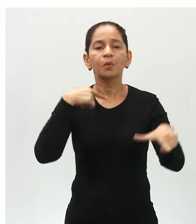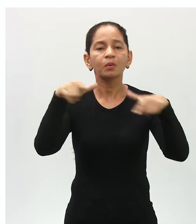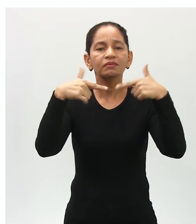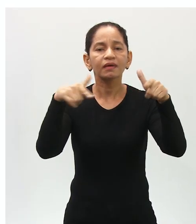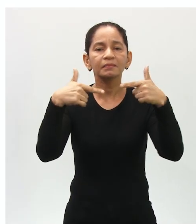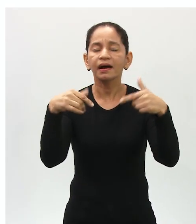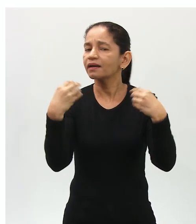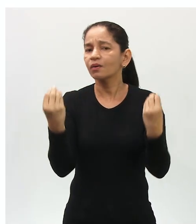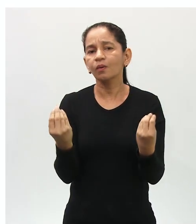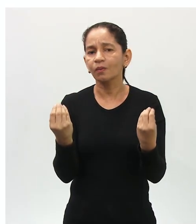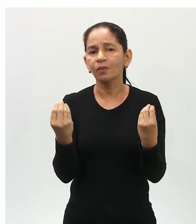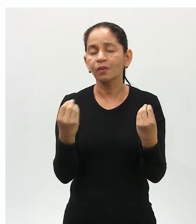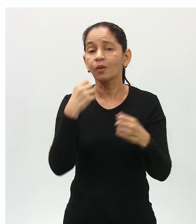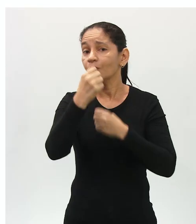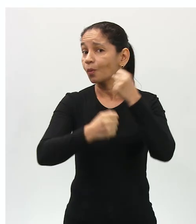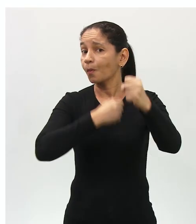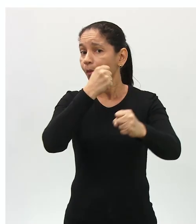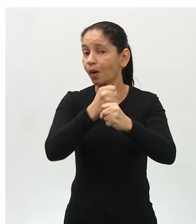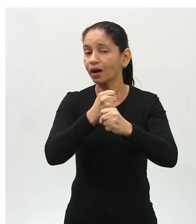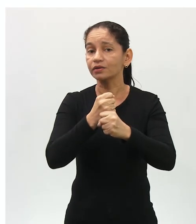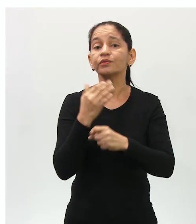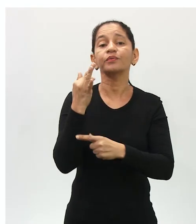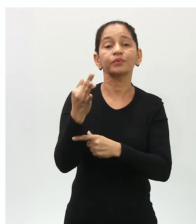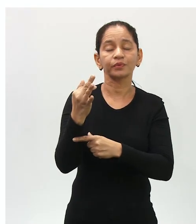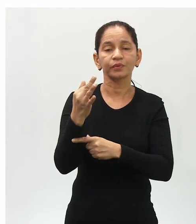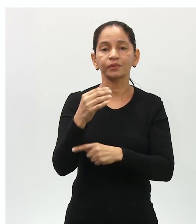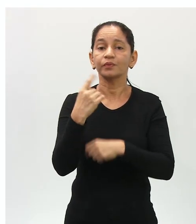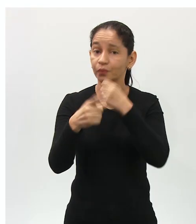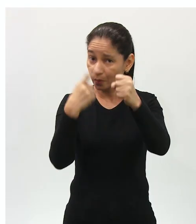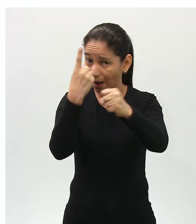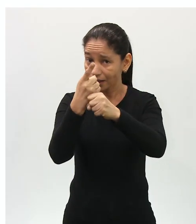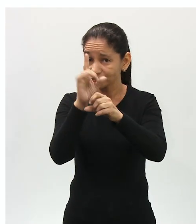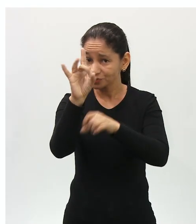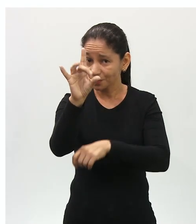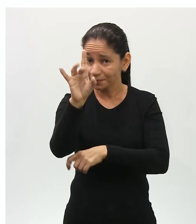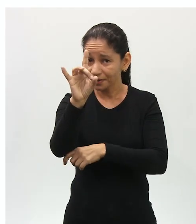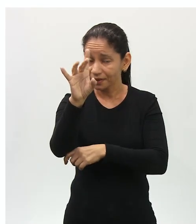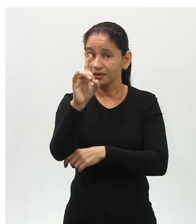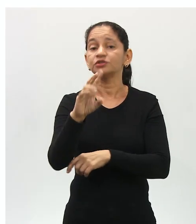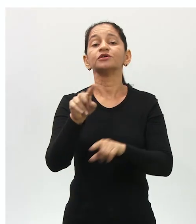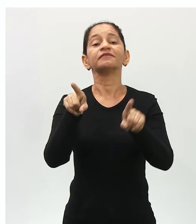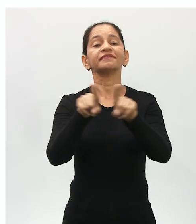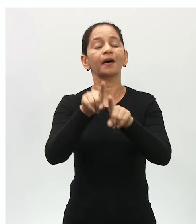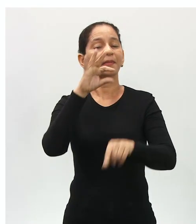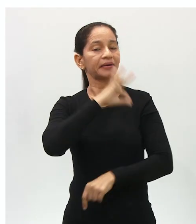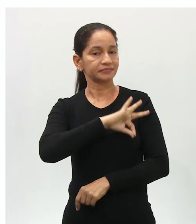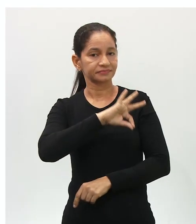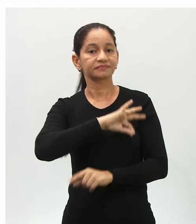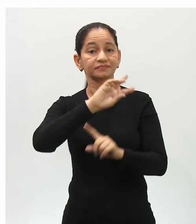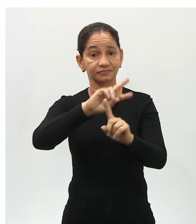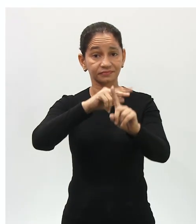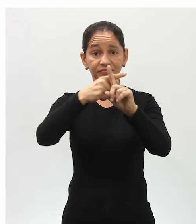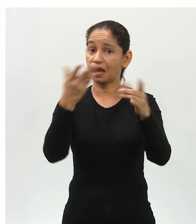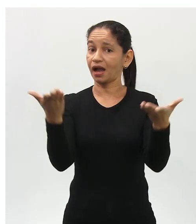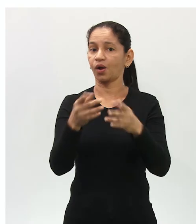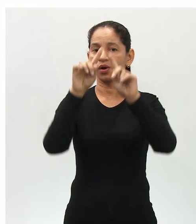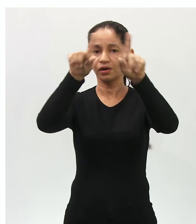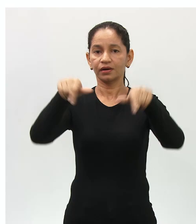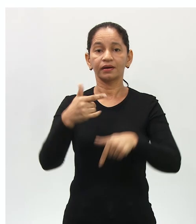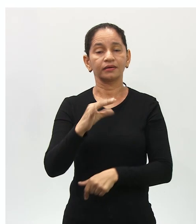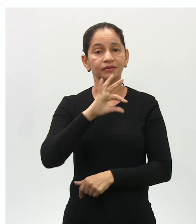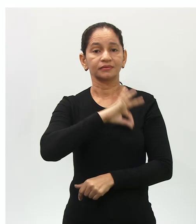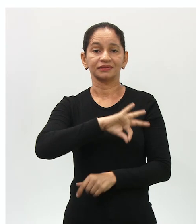funcionar a política dele no ano seguinte. A autorização também de aumento de remuneração, agora os servidores